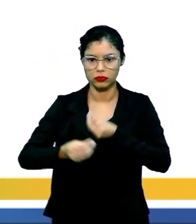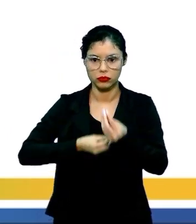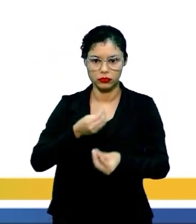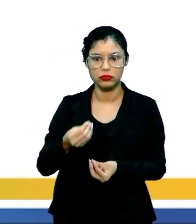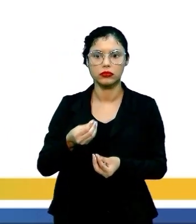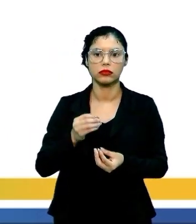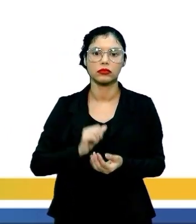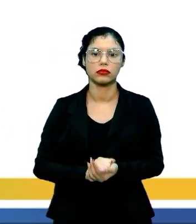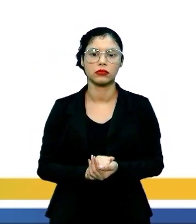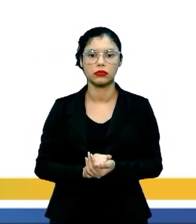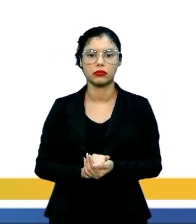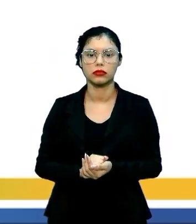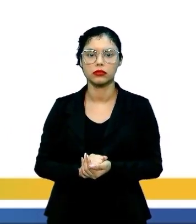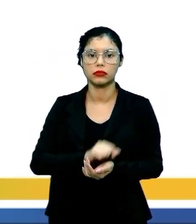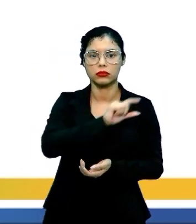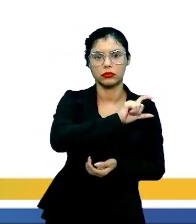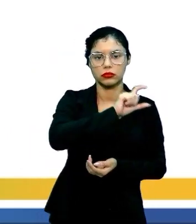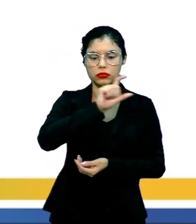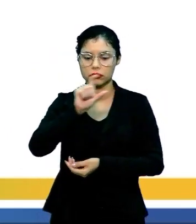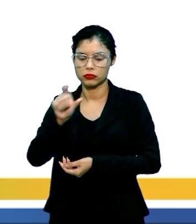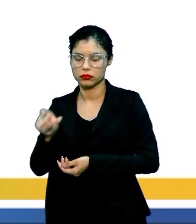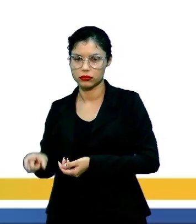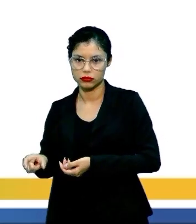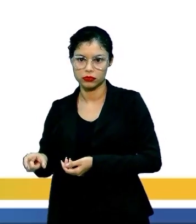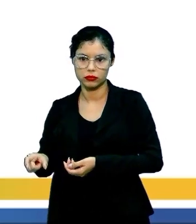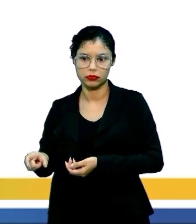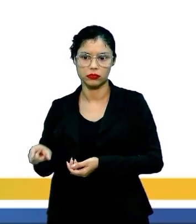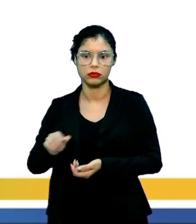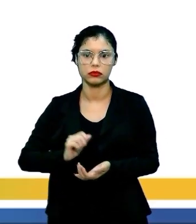formato vertical.